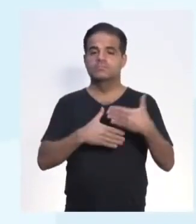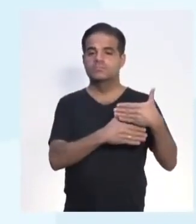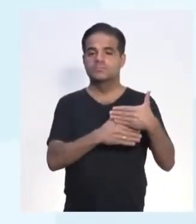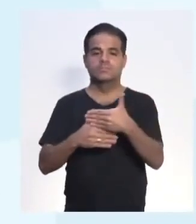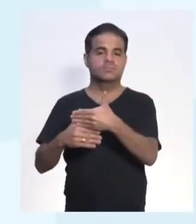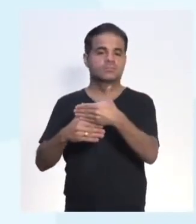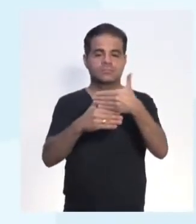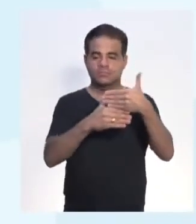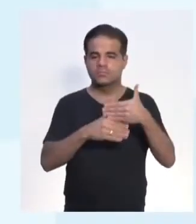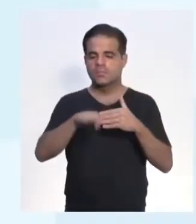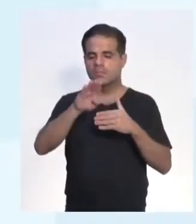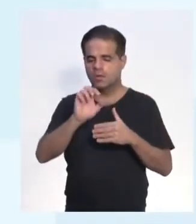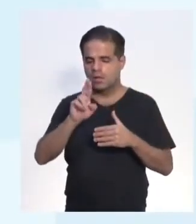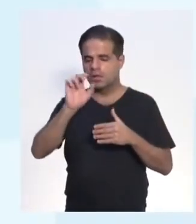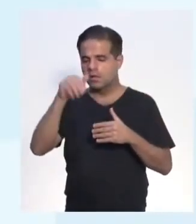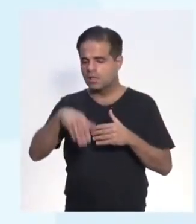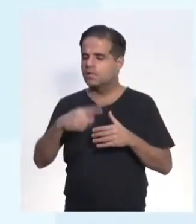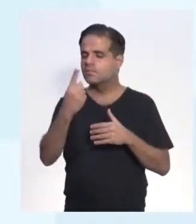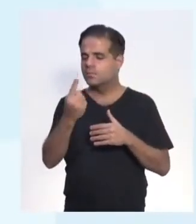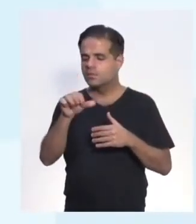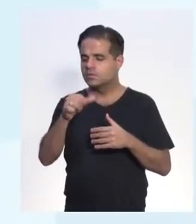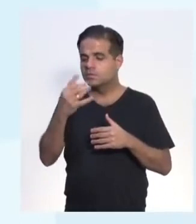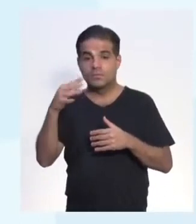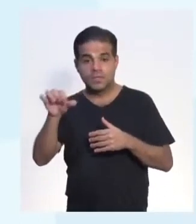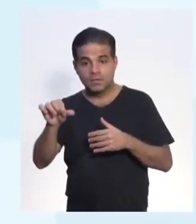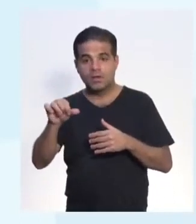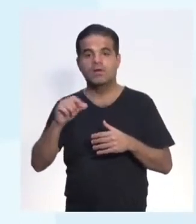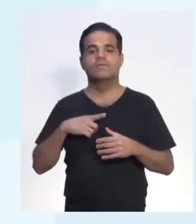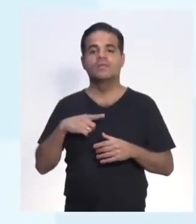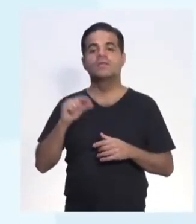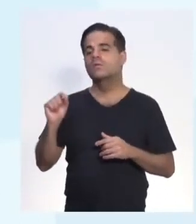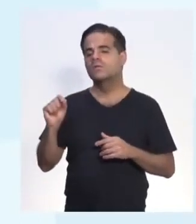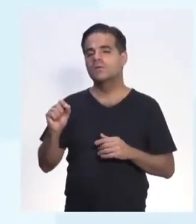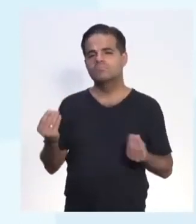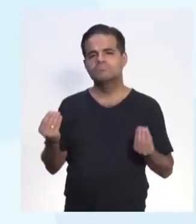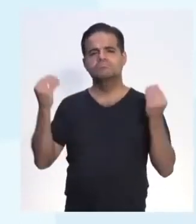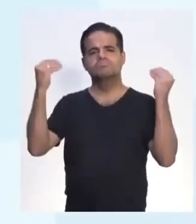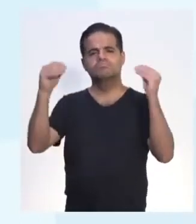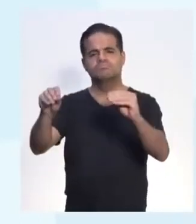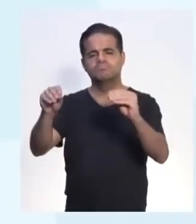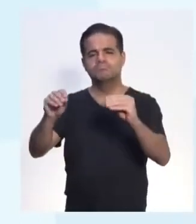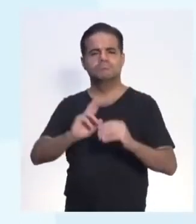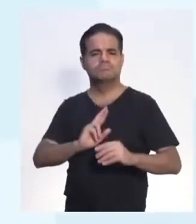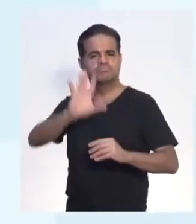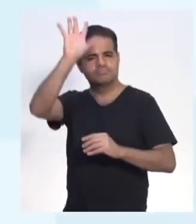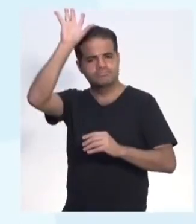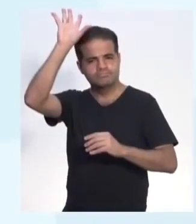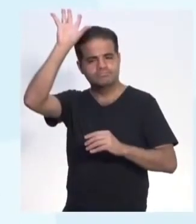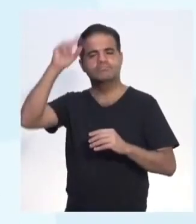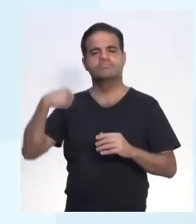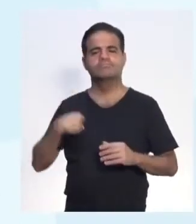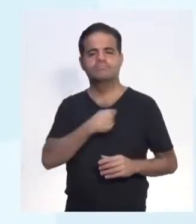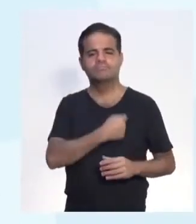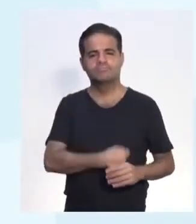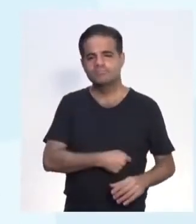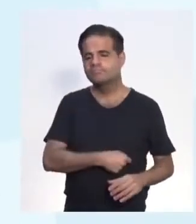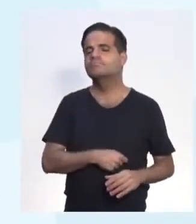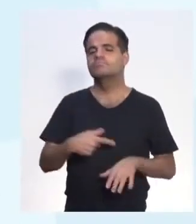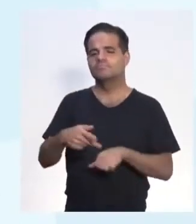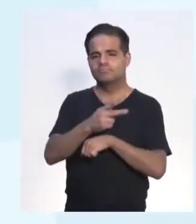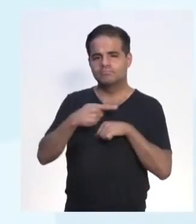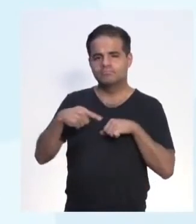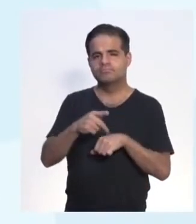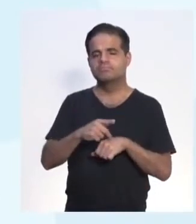de Berlim. Então, em 49, nós vamos ter aí a instalação da República Popular Chinesa, um